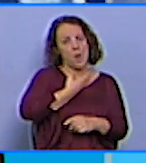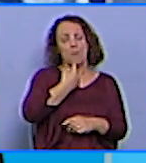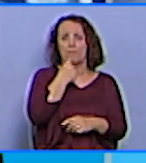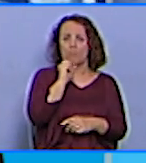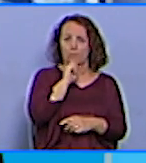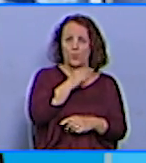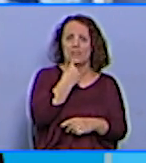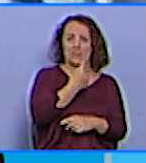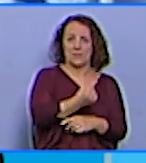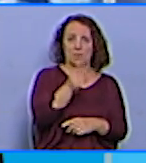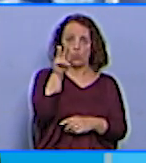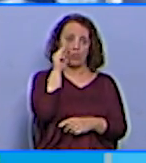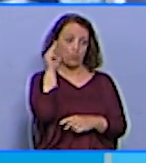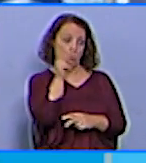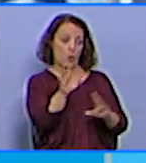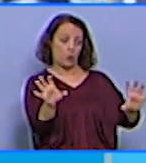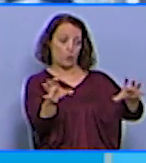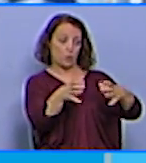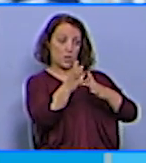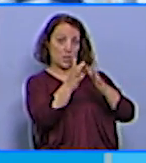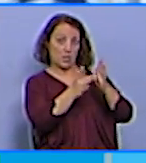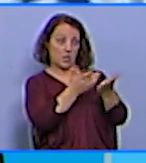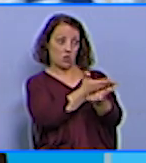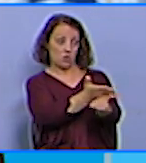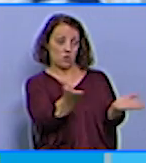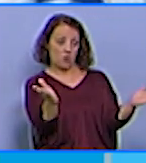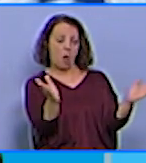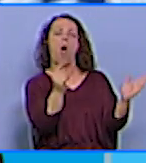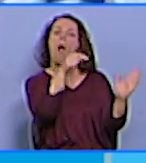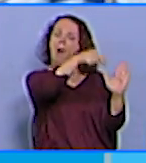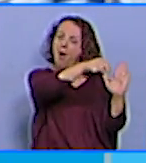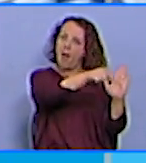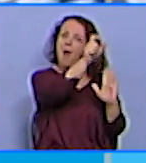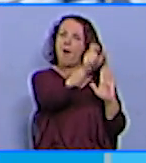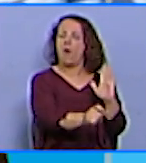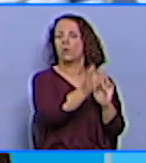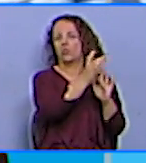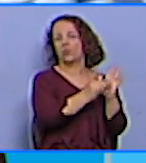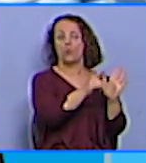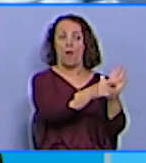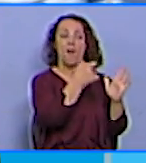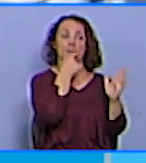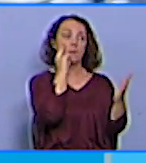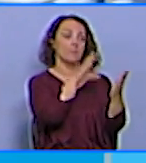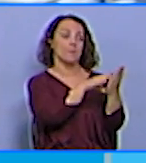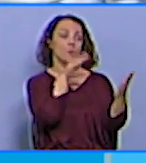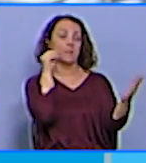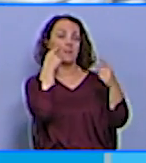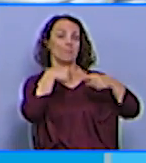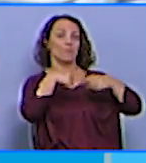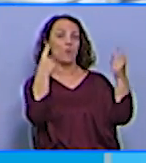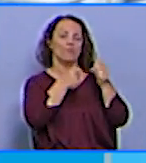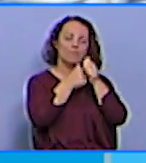quem vê uma comunidade cristã, vê a Jesus Cristo. Ela também tem que espelhar essa imagem, ser quanto mais possível